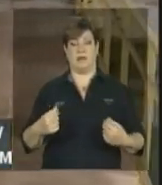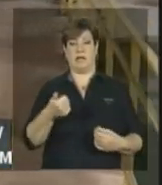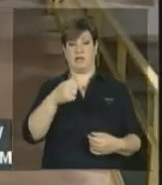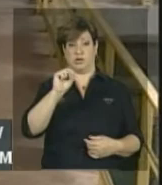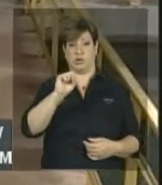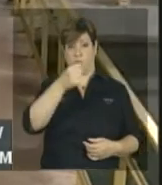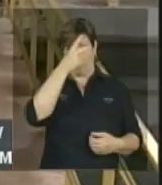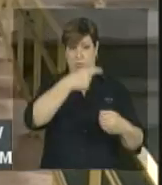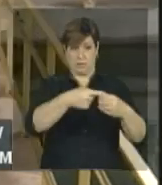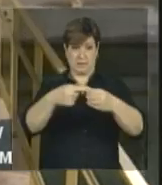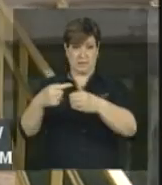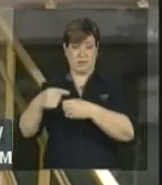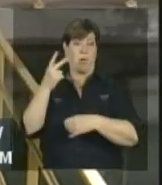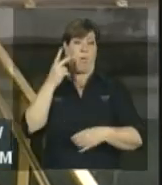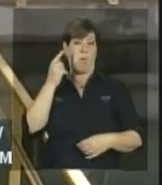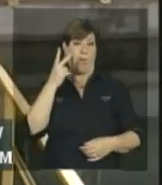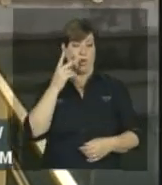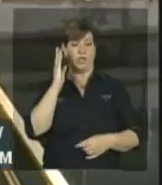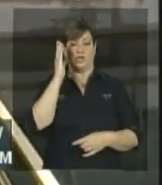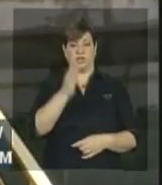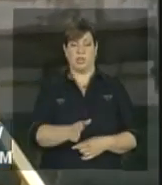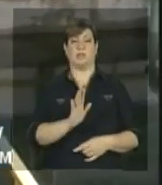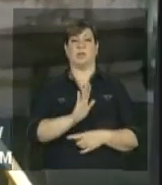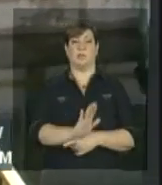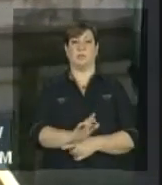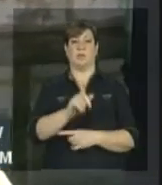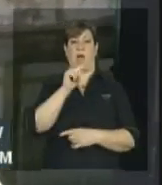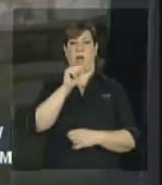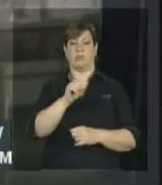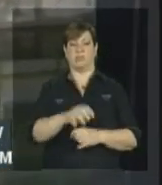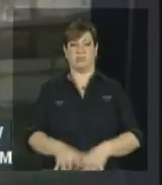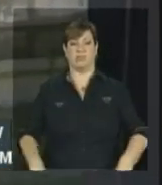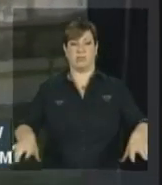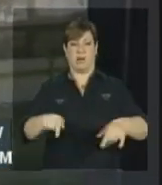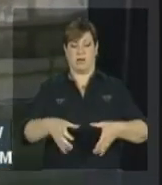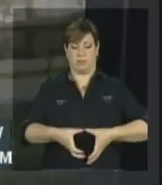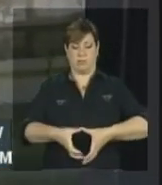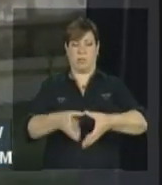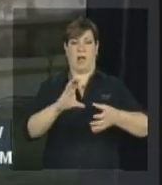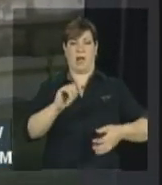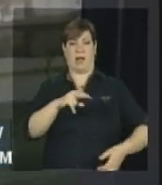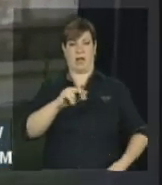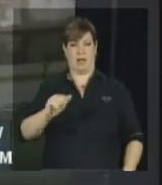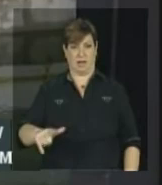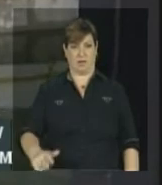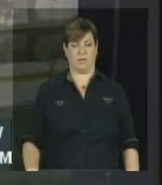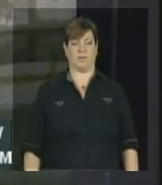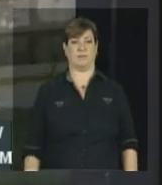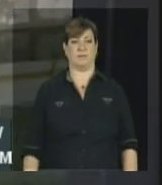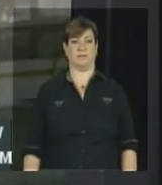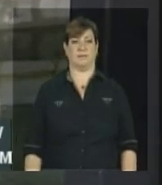cearenses são diretamente beneficiados pelas águas desse canal.